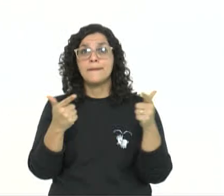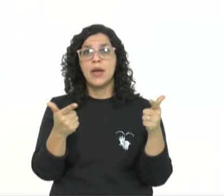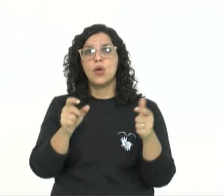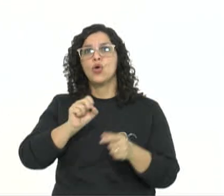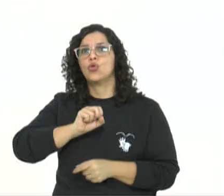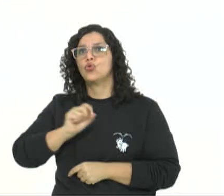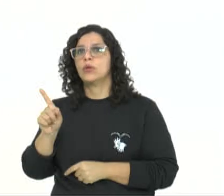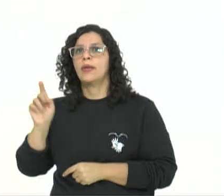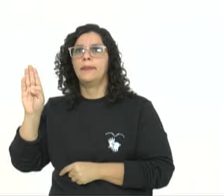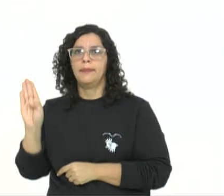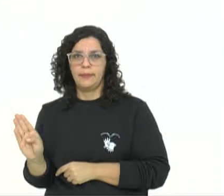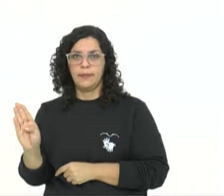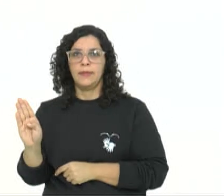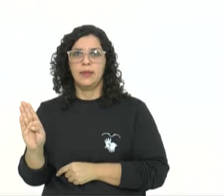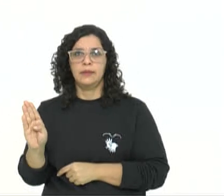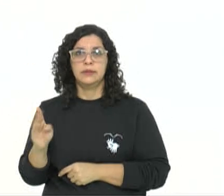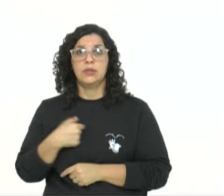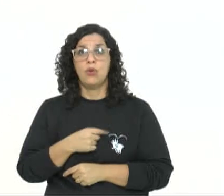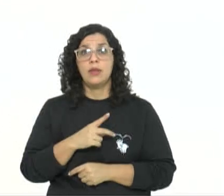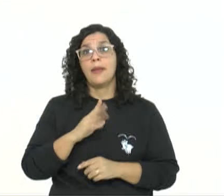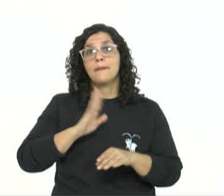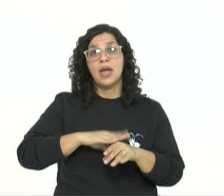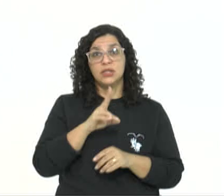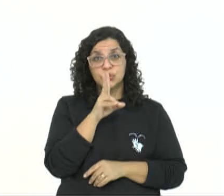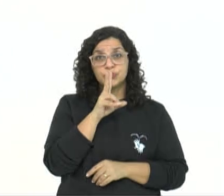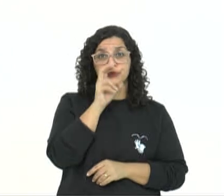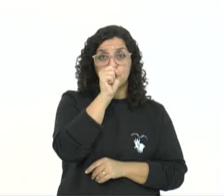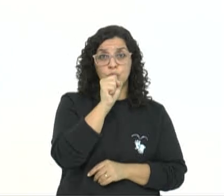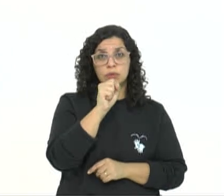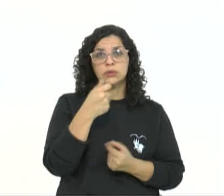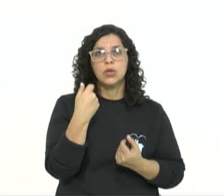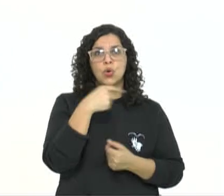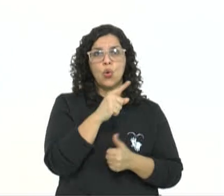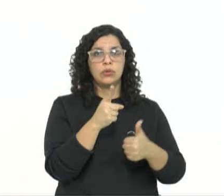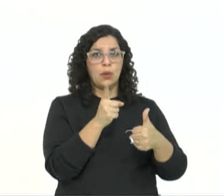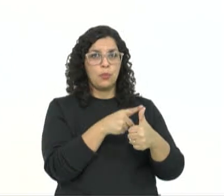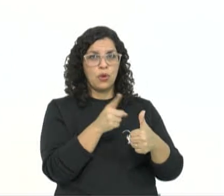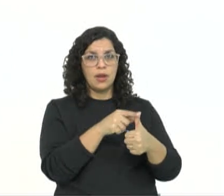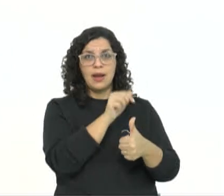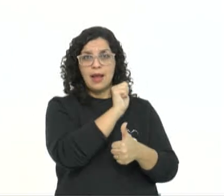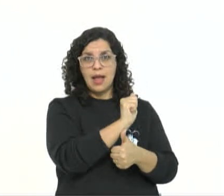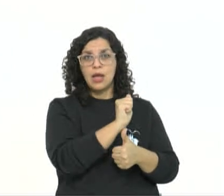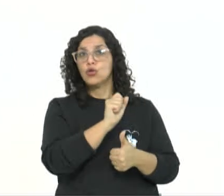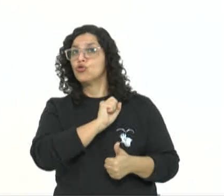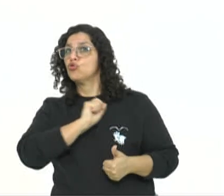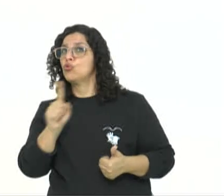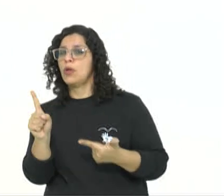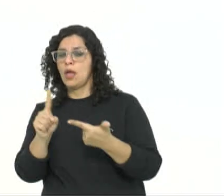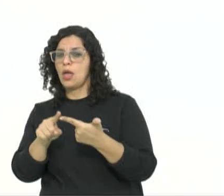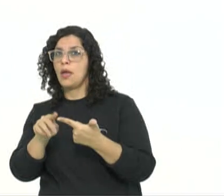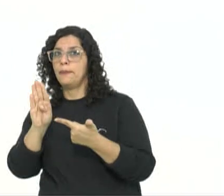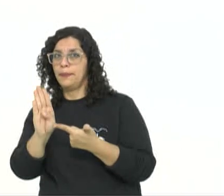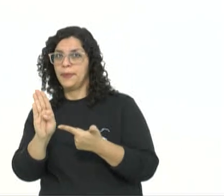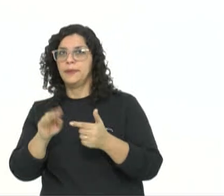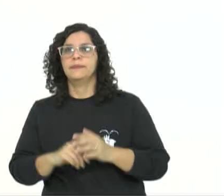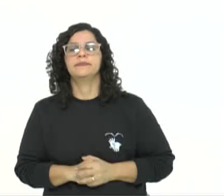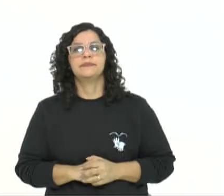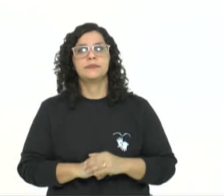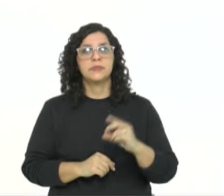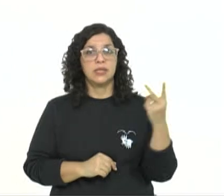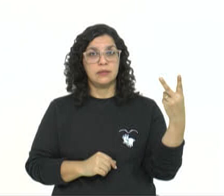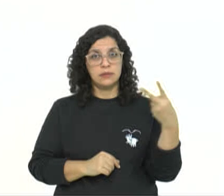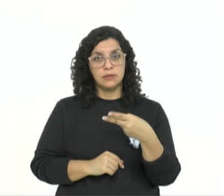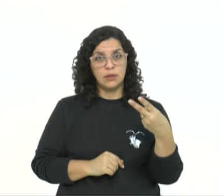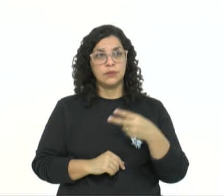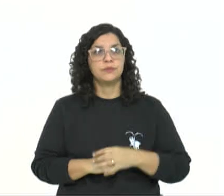que o indicador sobre B. Ou seja, a intensidade da força do polegar sobre A é maior do que do indicador sobre B.